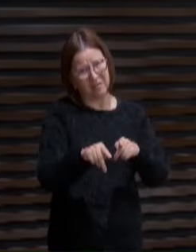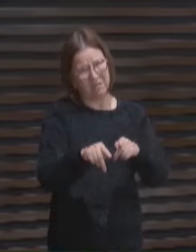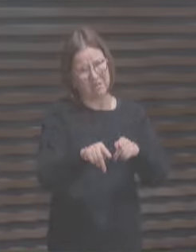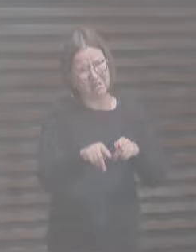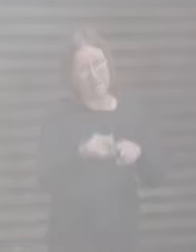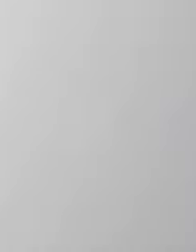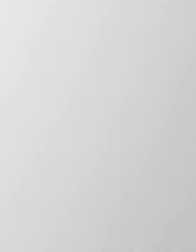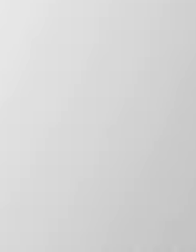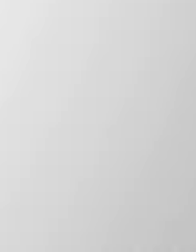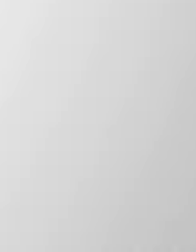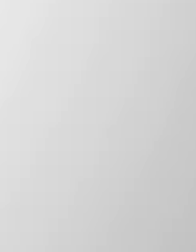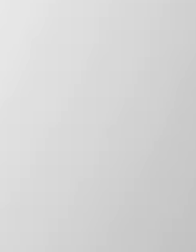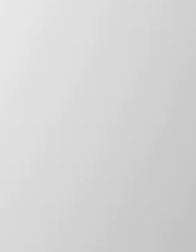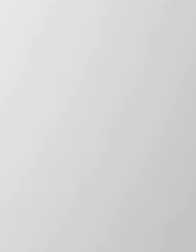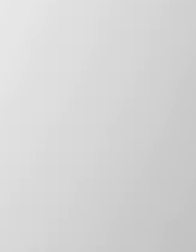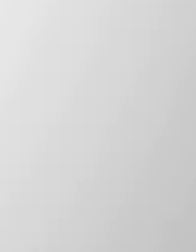diante de Jesus